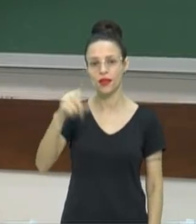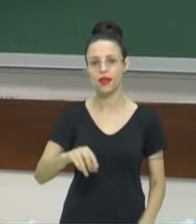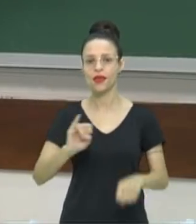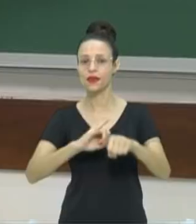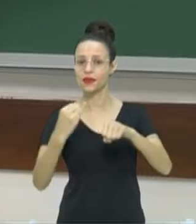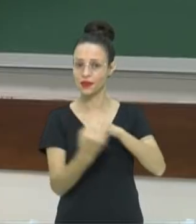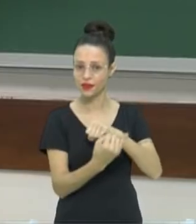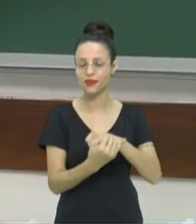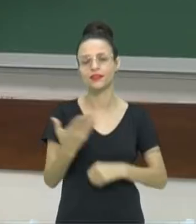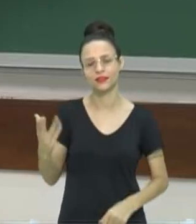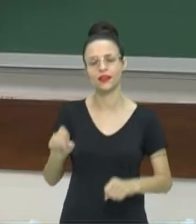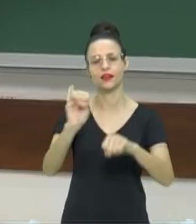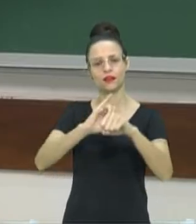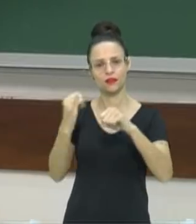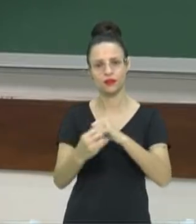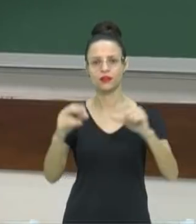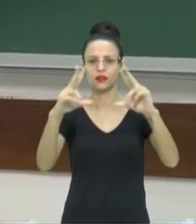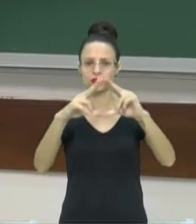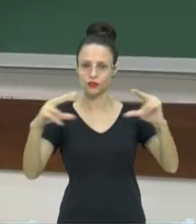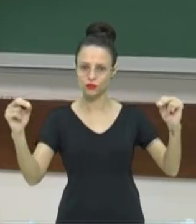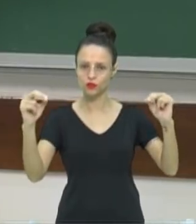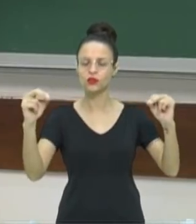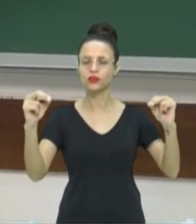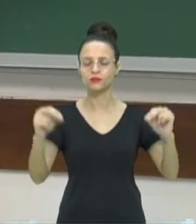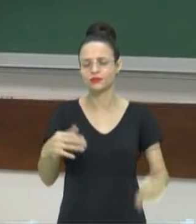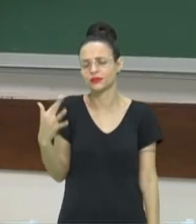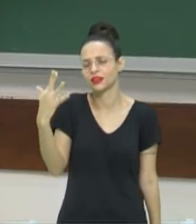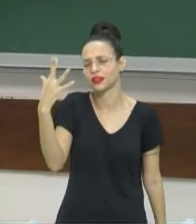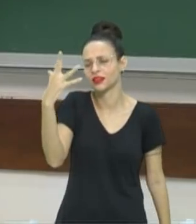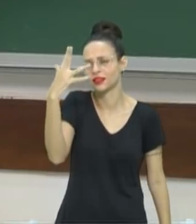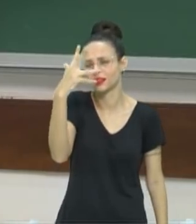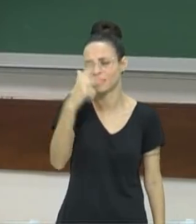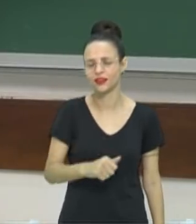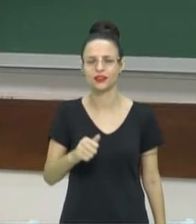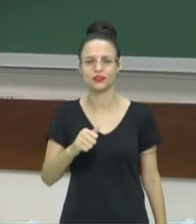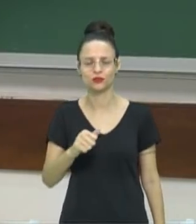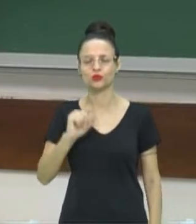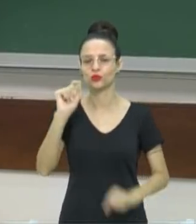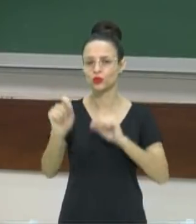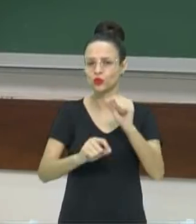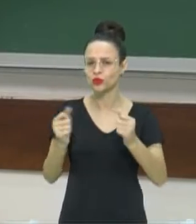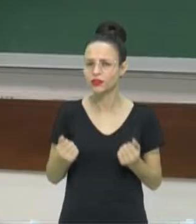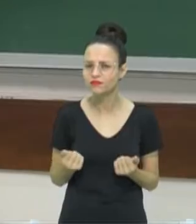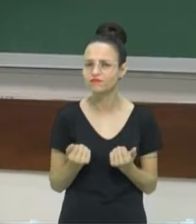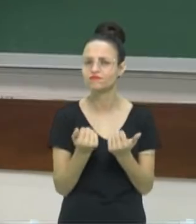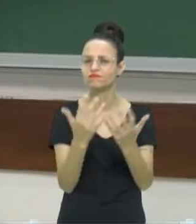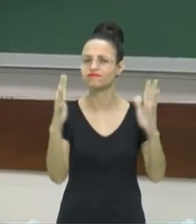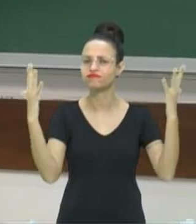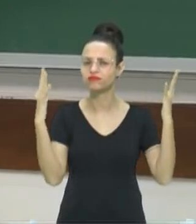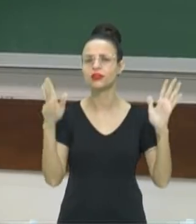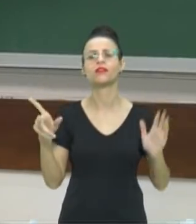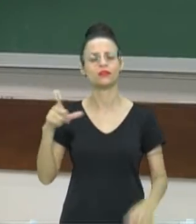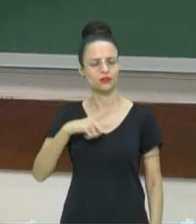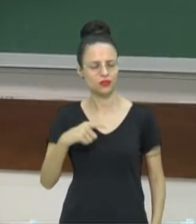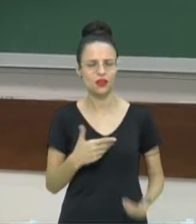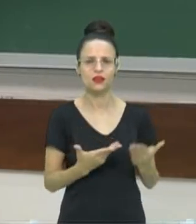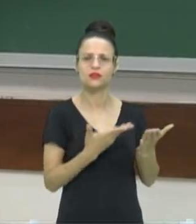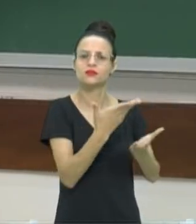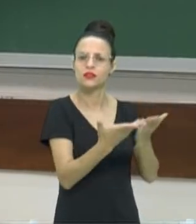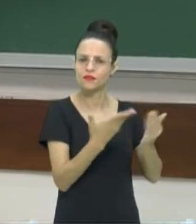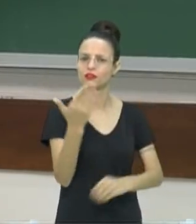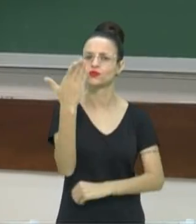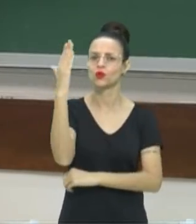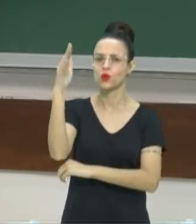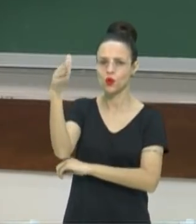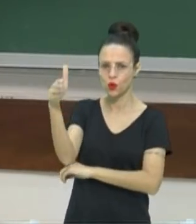que é uma ilha, então a ilha ali de Santa Catarina, que tem lá suas belezas naturais, que oferece serviços de hotel